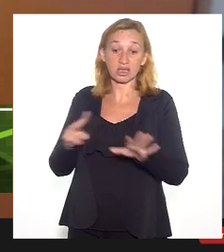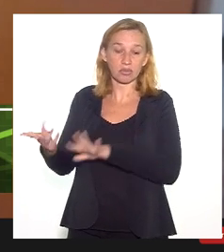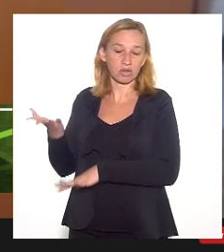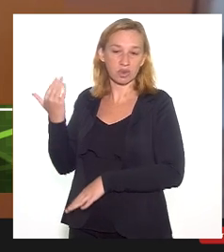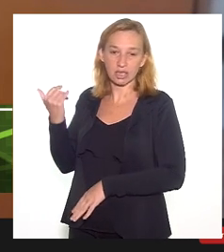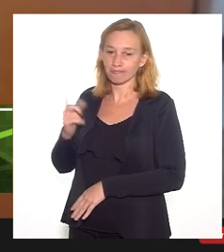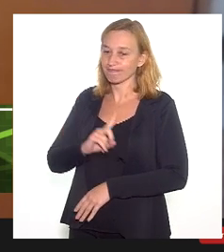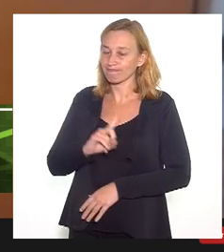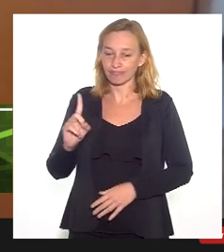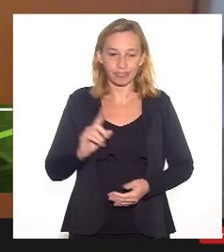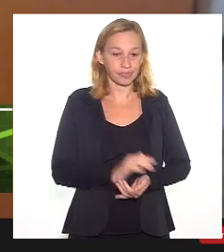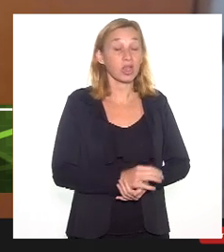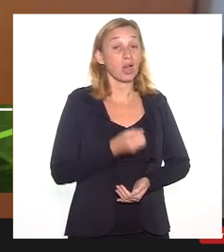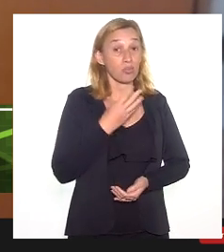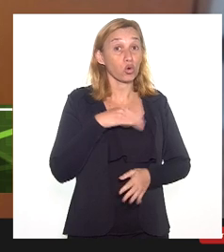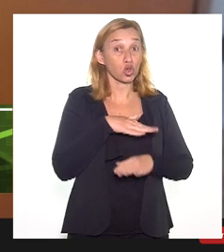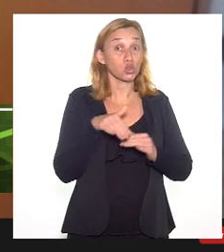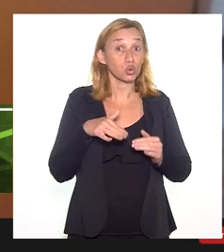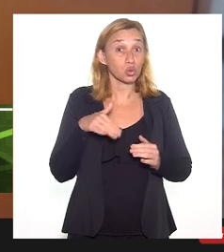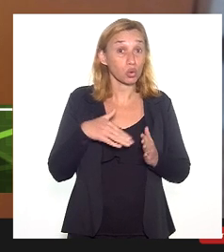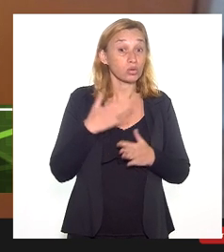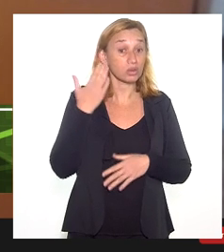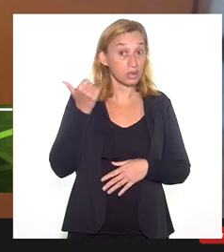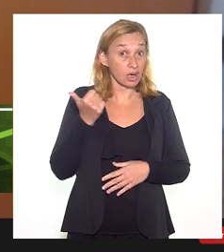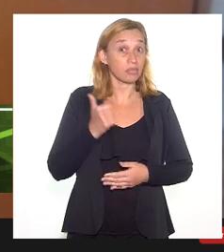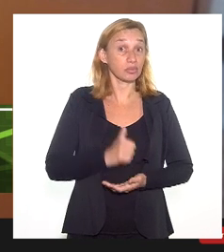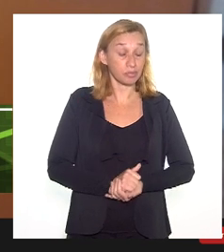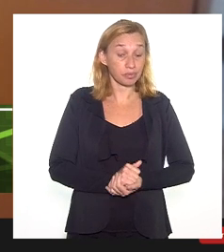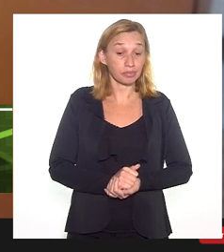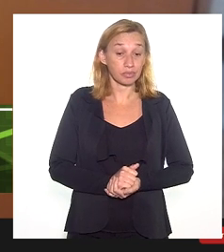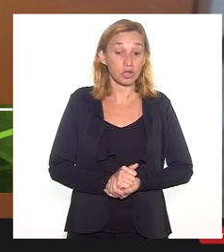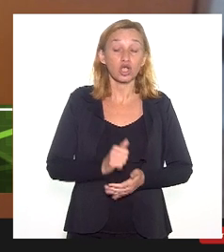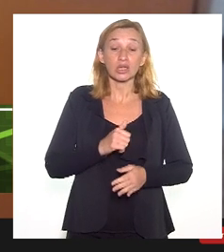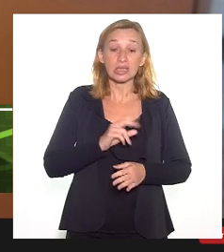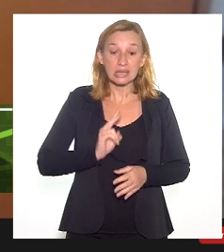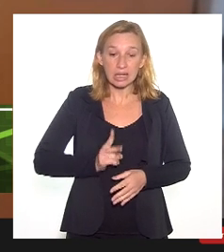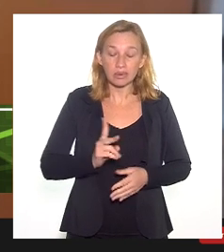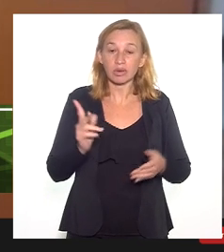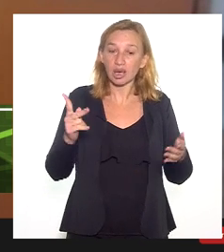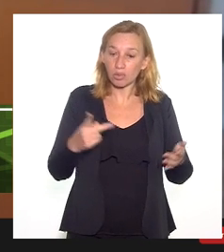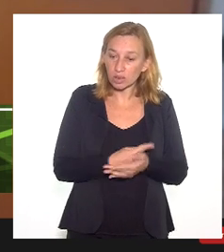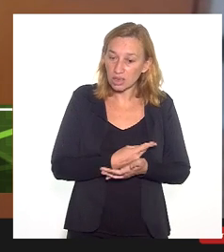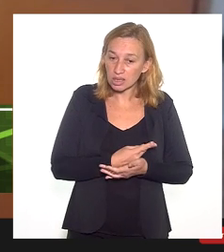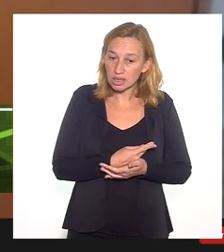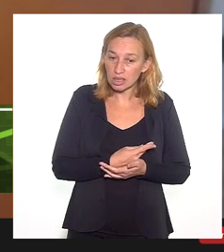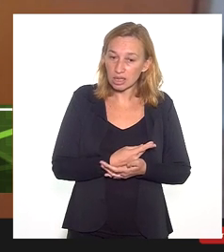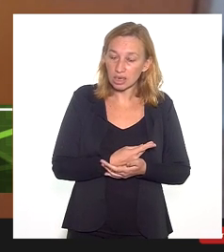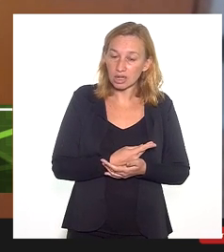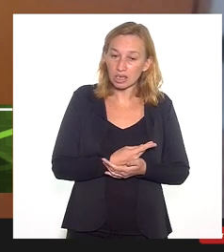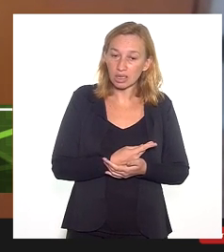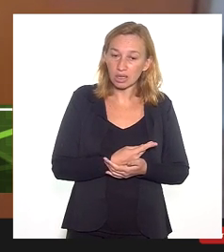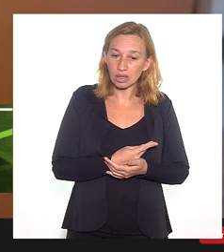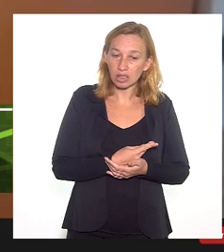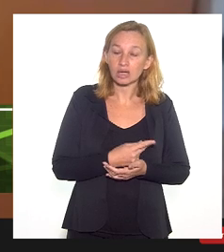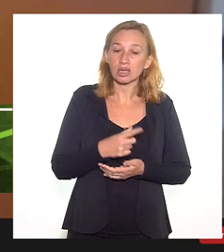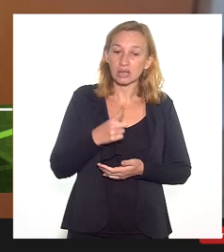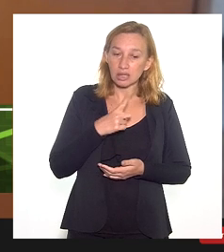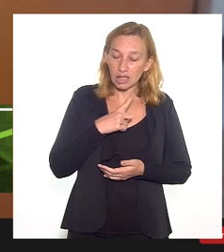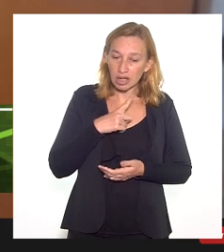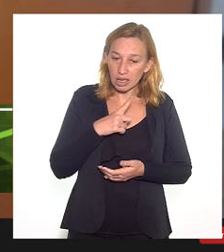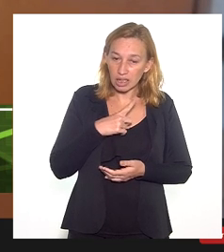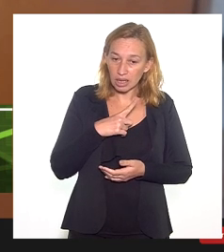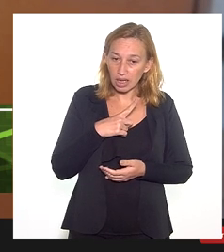Então, é bom que todos saibam que toda vez que isso acontecer, existirão